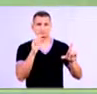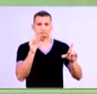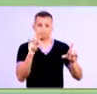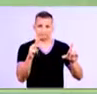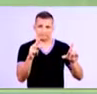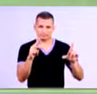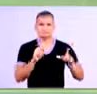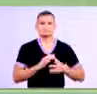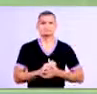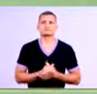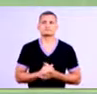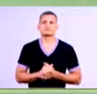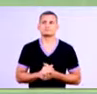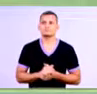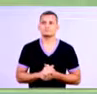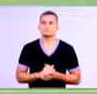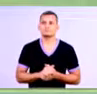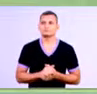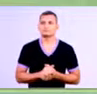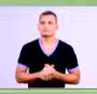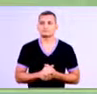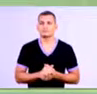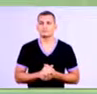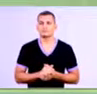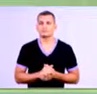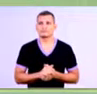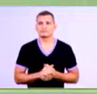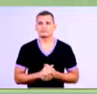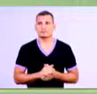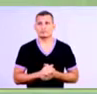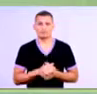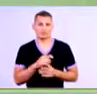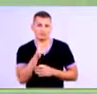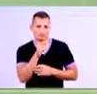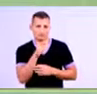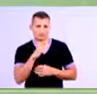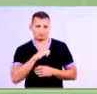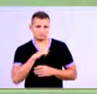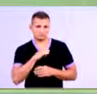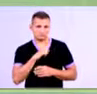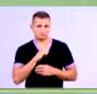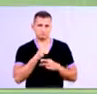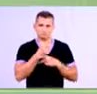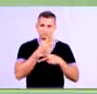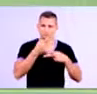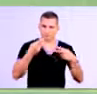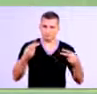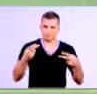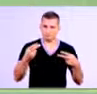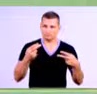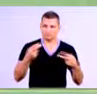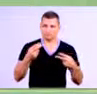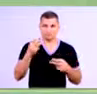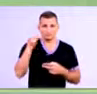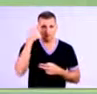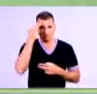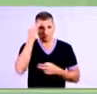operação. Para isso daí, ele traz elementos, ele utiliza elementos da